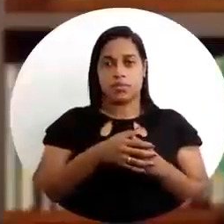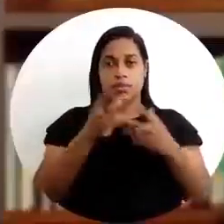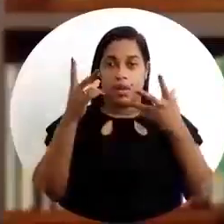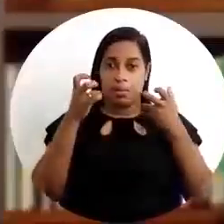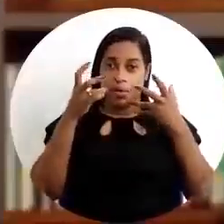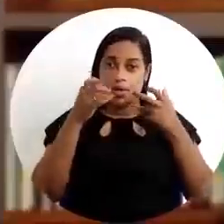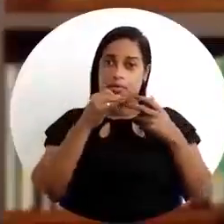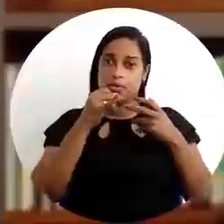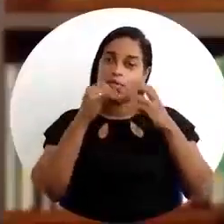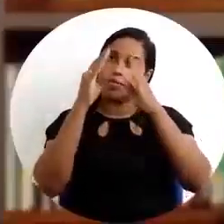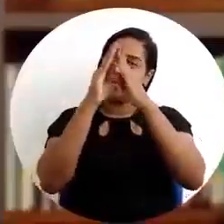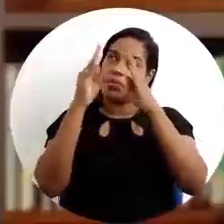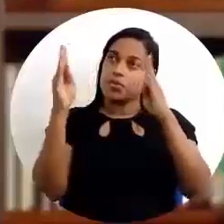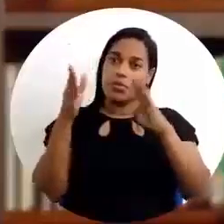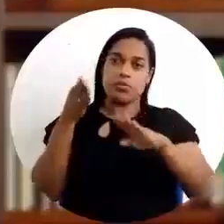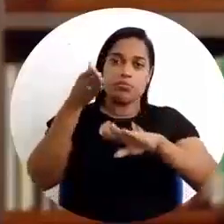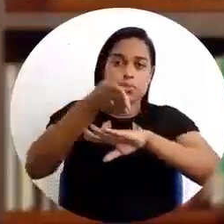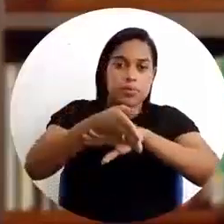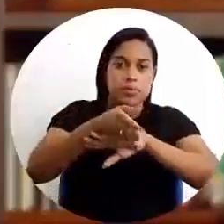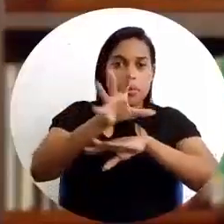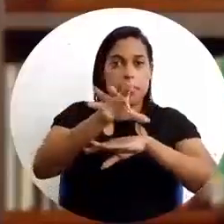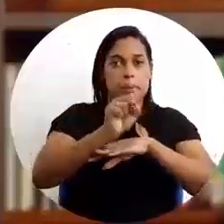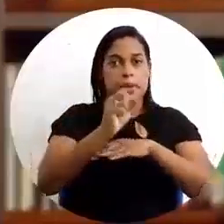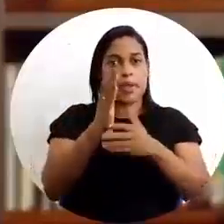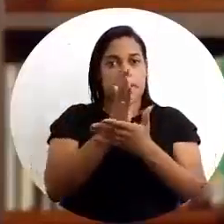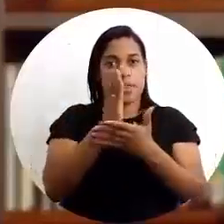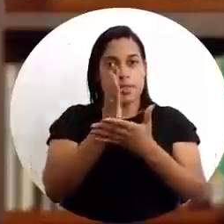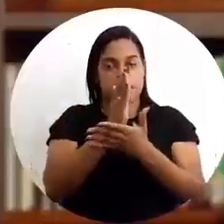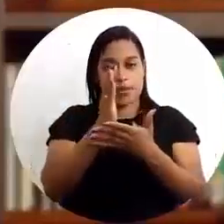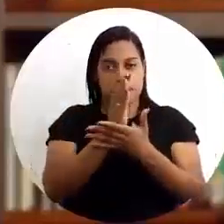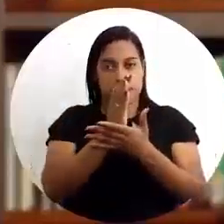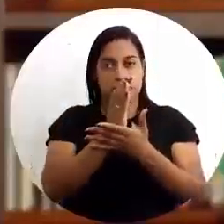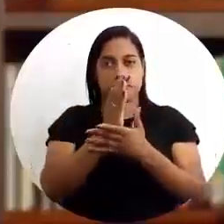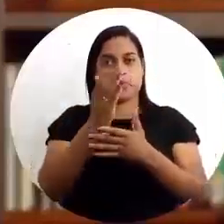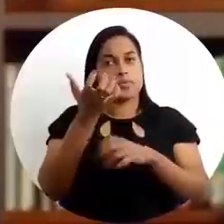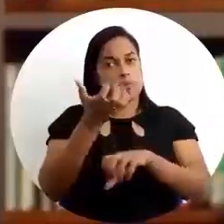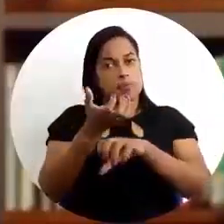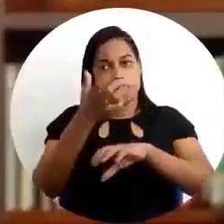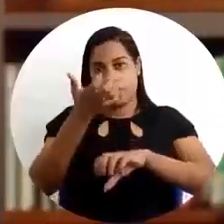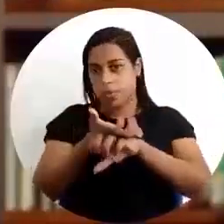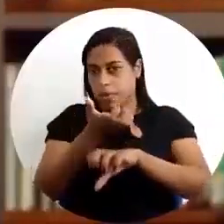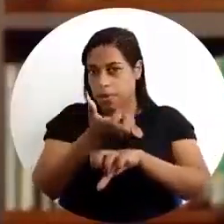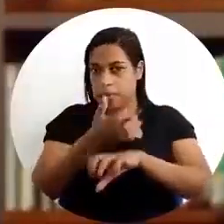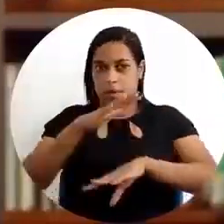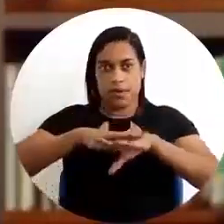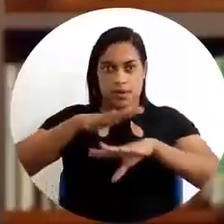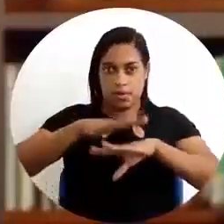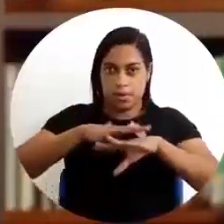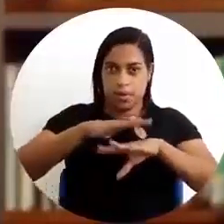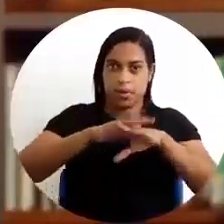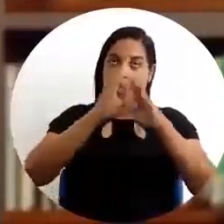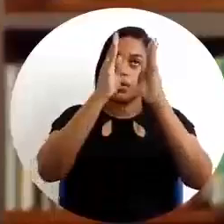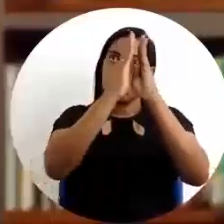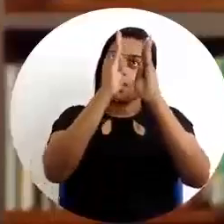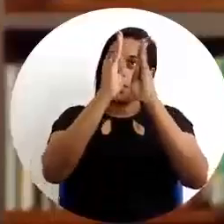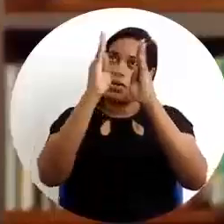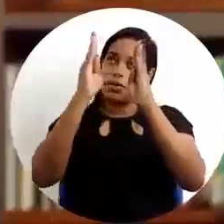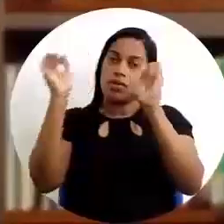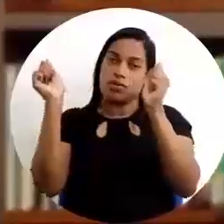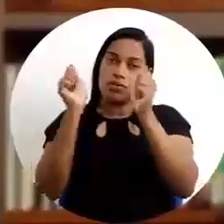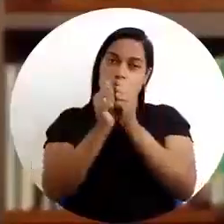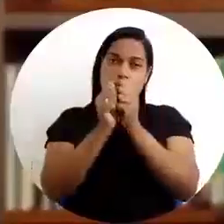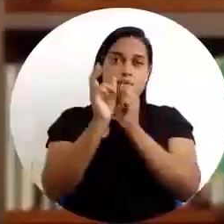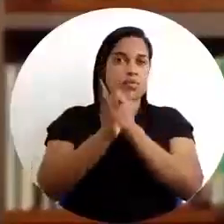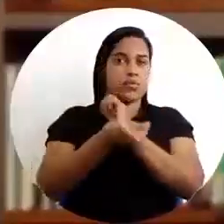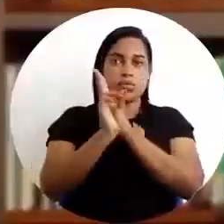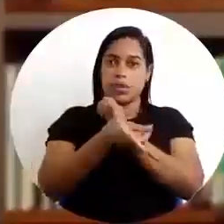percebam bem numa biblioteca, quando vocês vão buscar livros de matemática, os livros de matemática estão juntos, eles